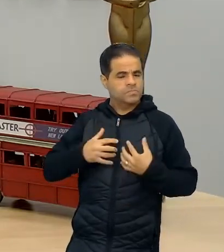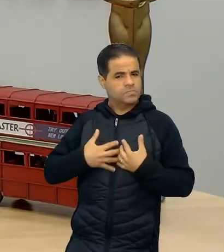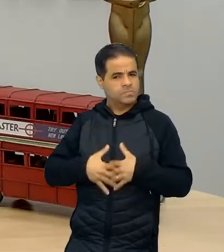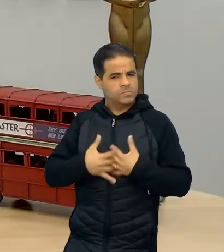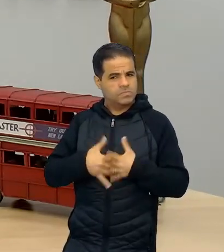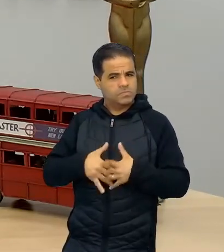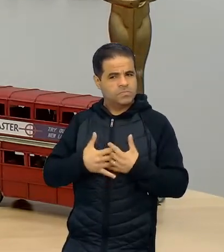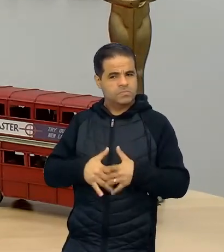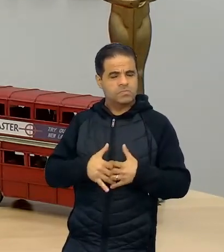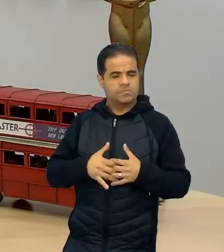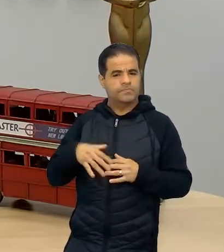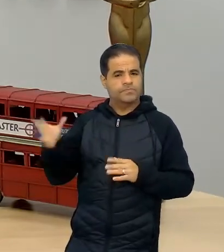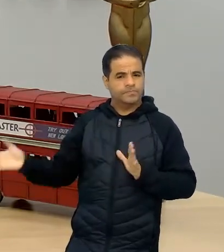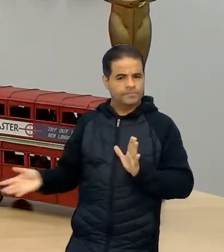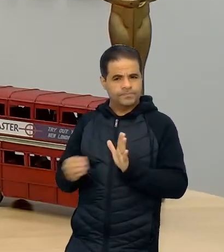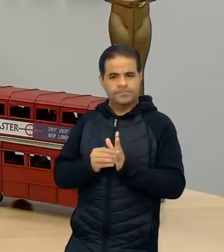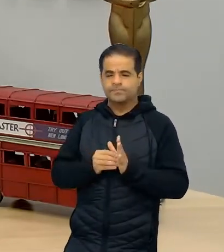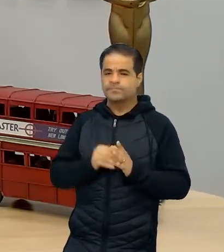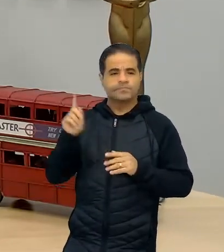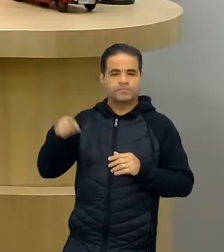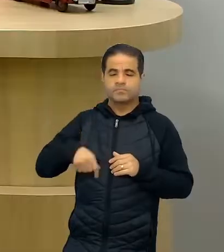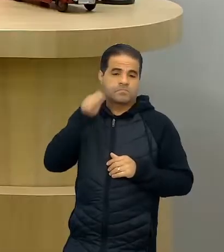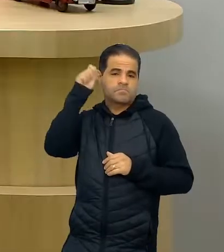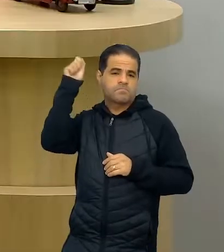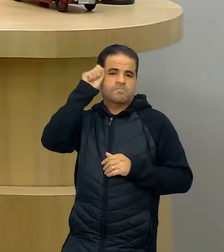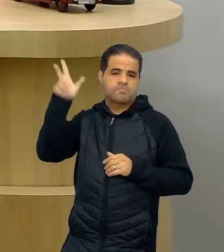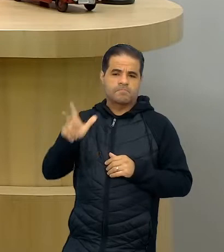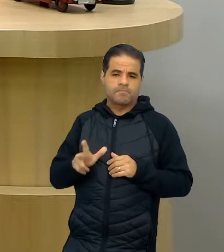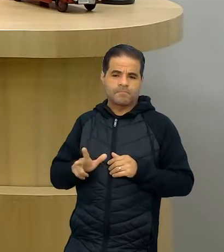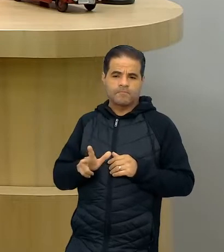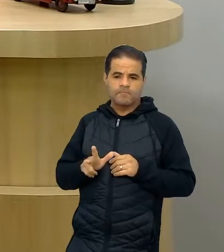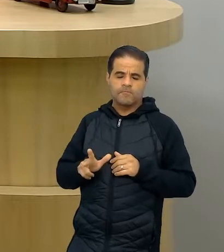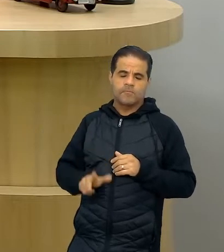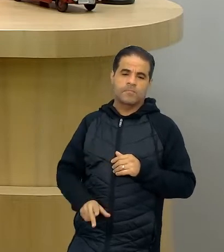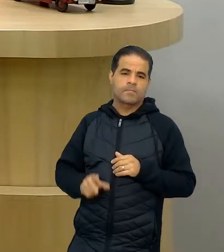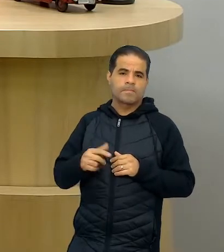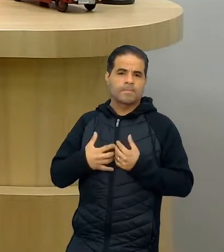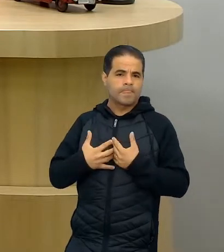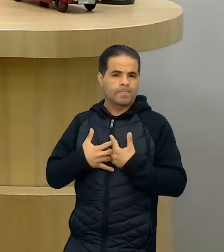Ilana, narra aí. Não sou expert dos aparelhos. Narra